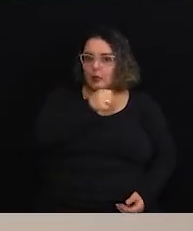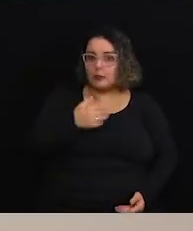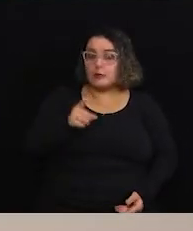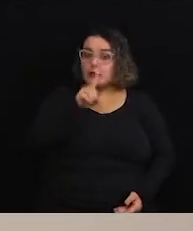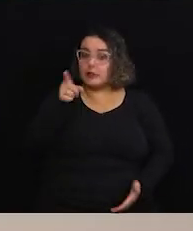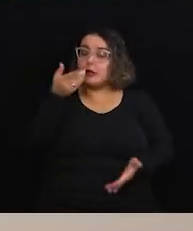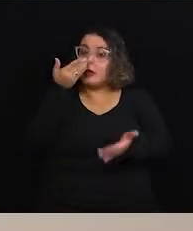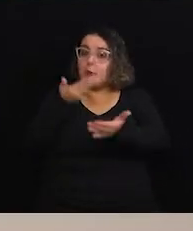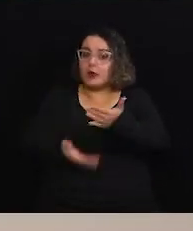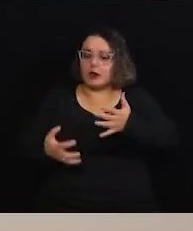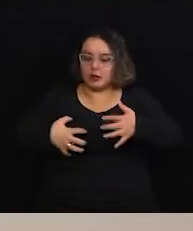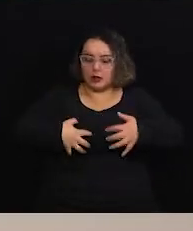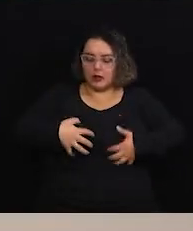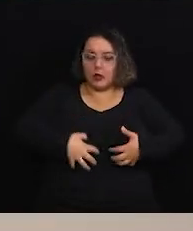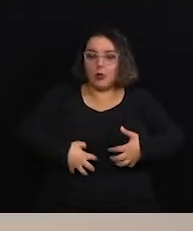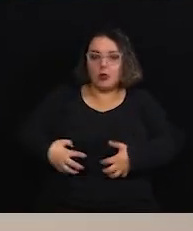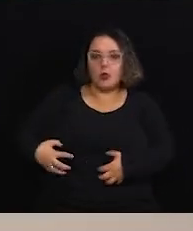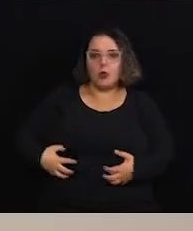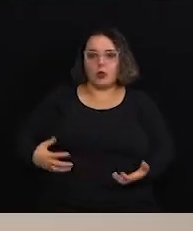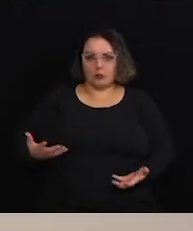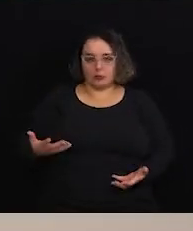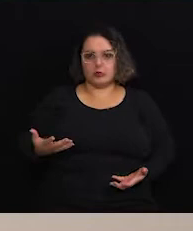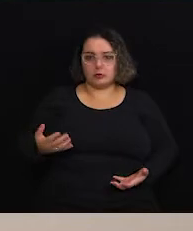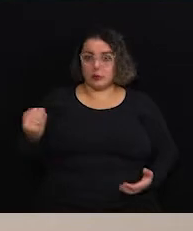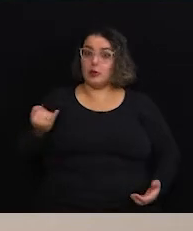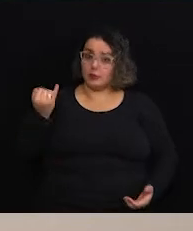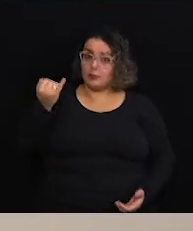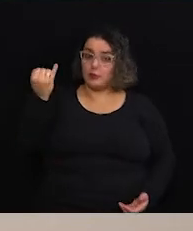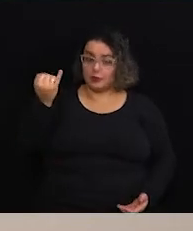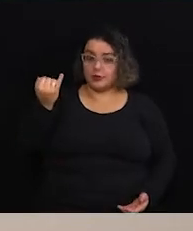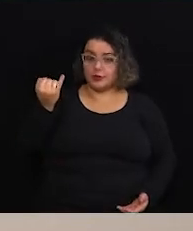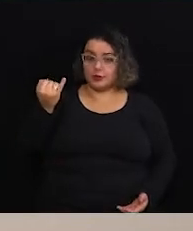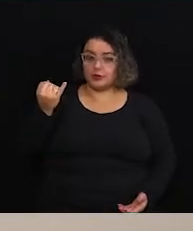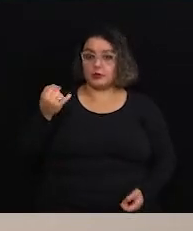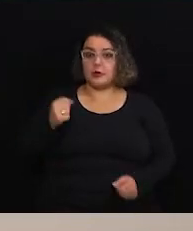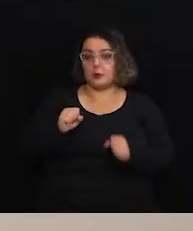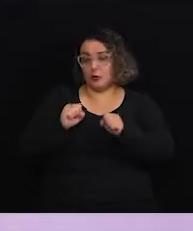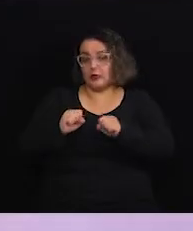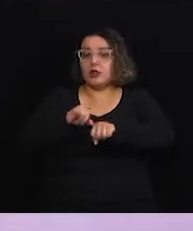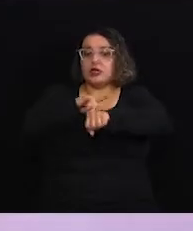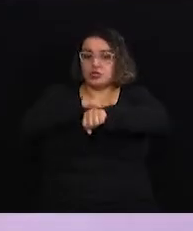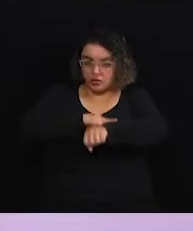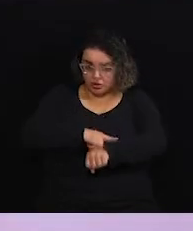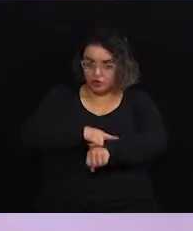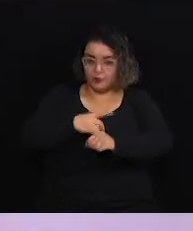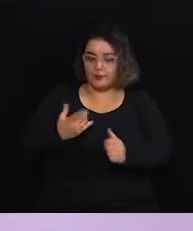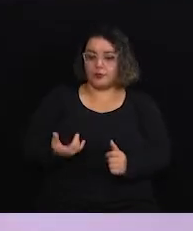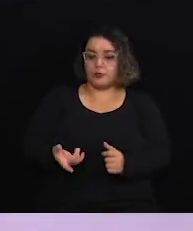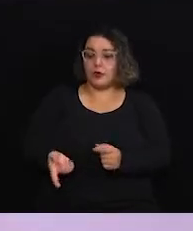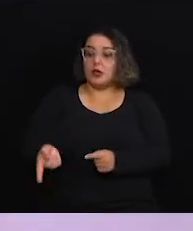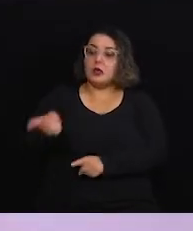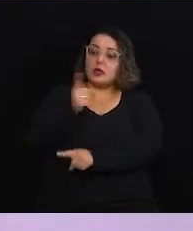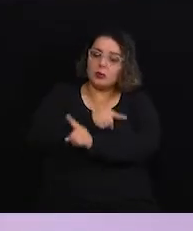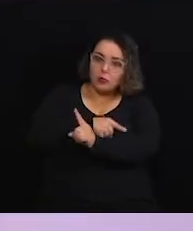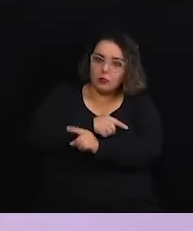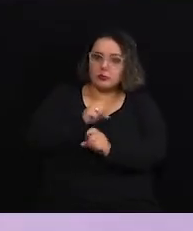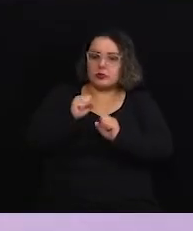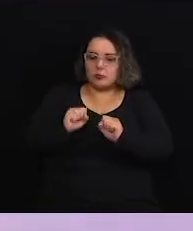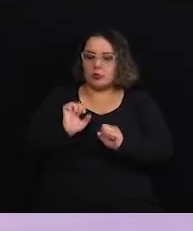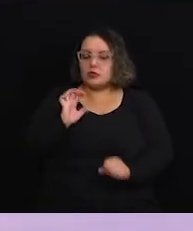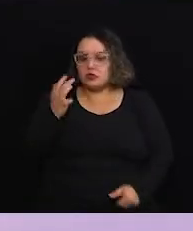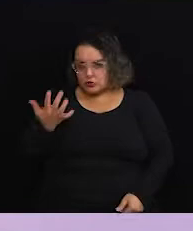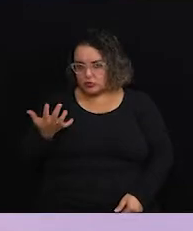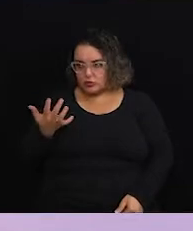perca, né, a função desse órgão, um órgão importante para a saúde dela. E o contrário, doutora, pode